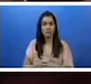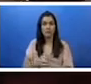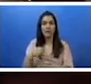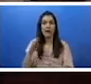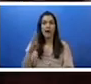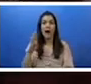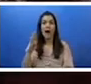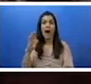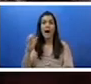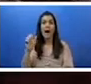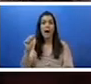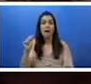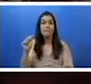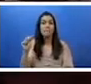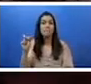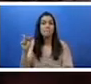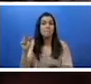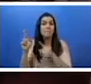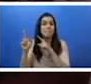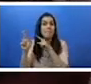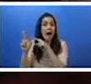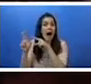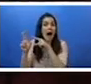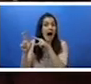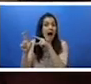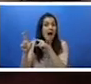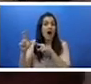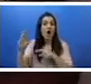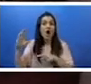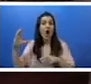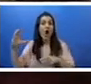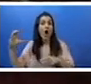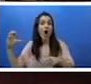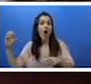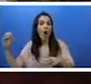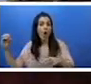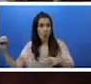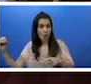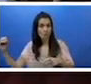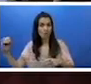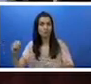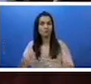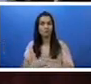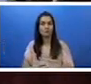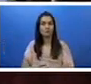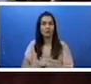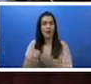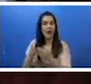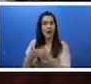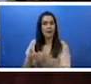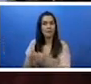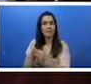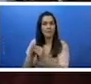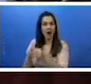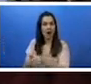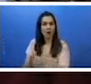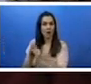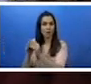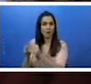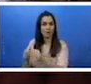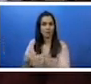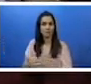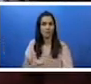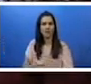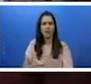bar. Ó, lembra que a professora falou que dá uma esticadinha? Então, aqui nós temos barco. E